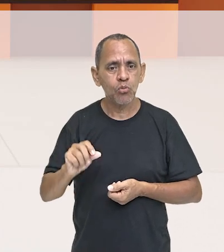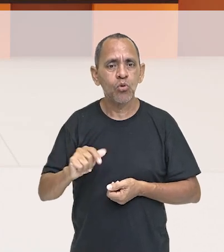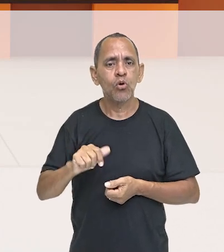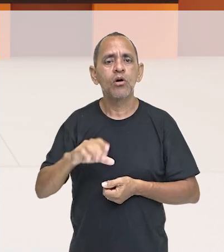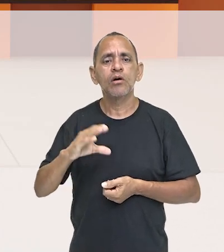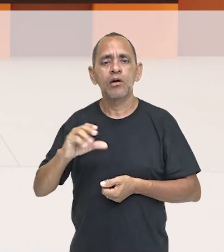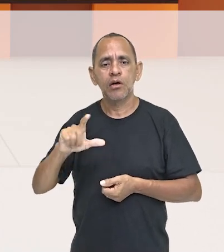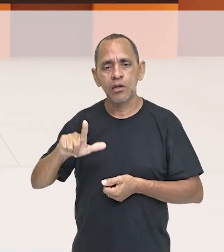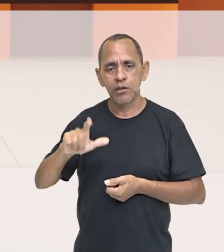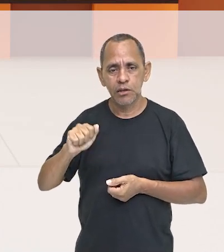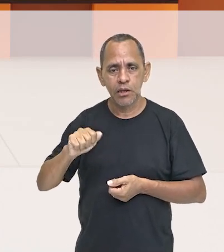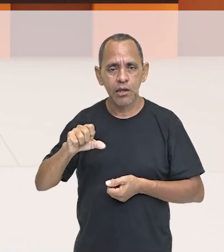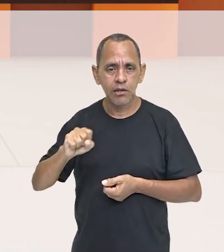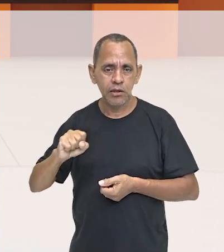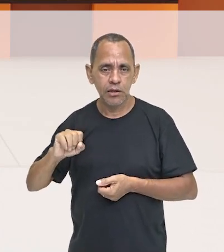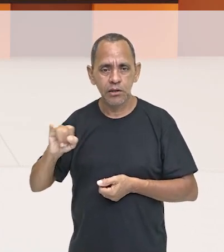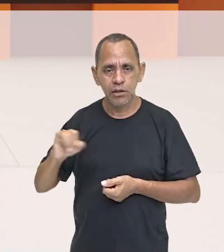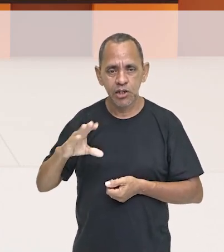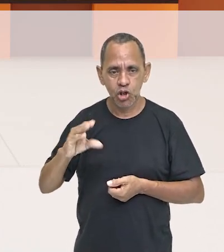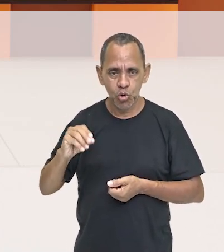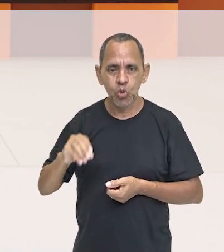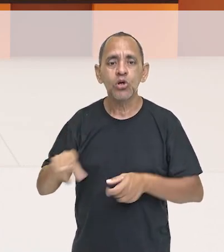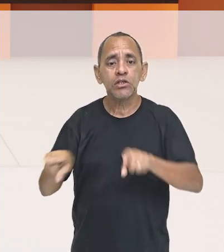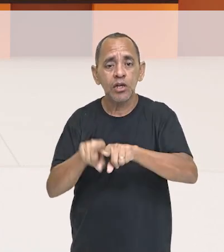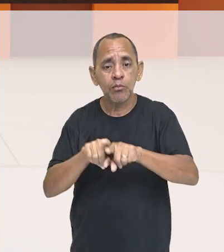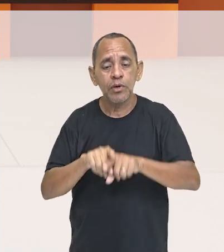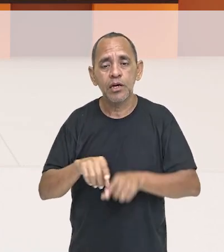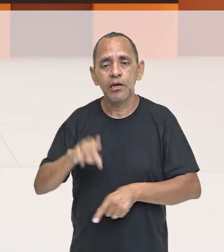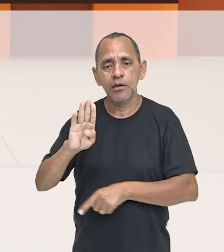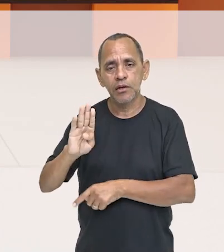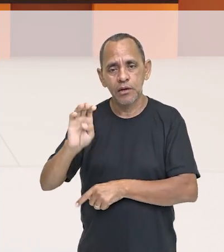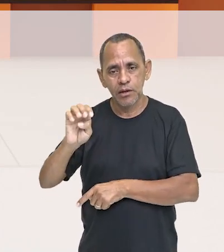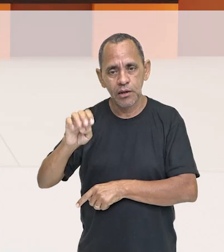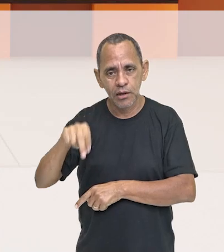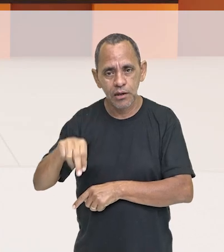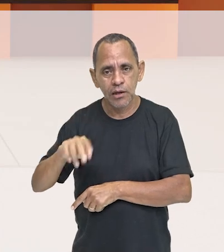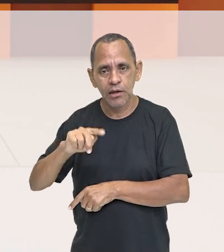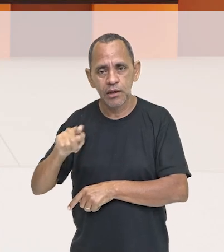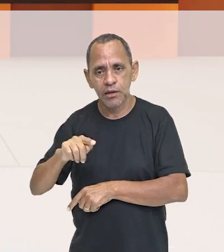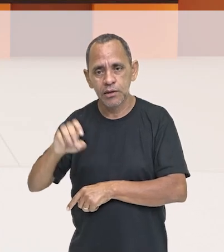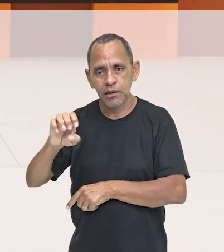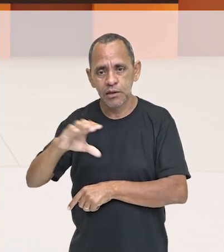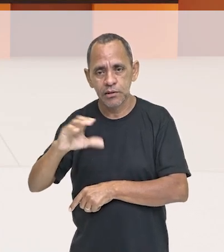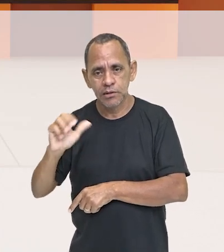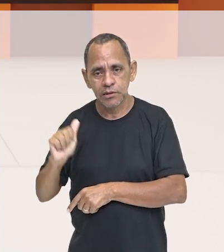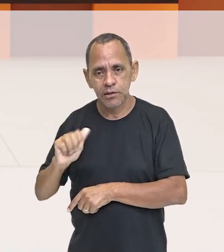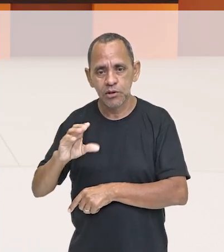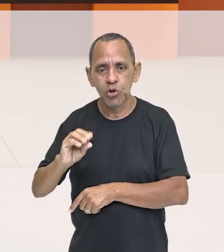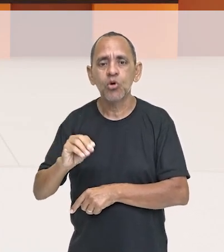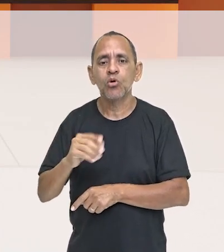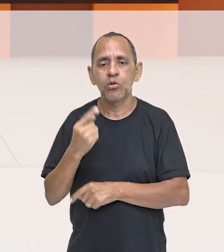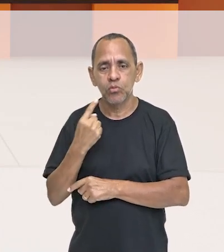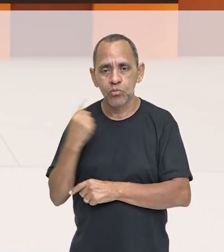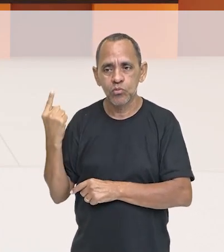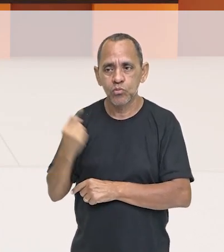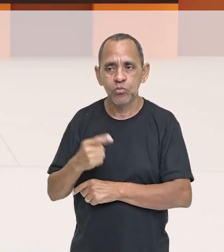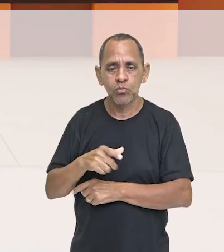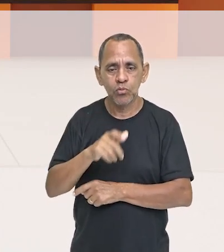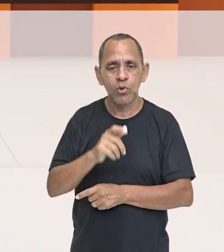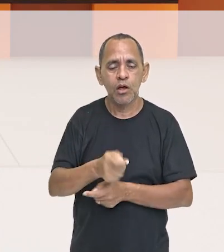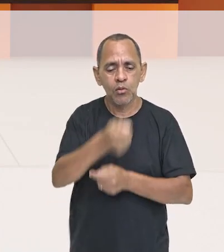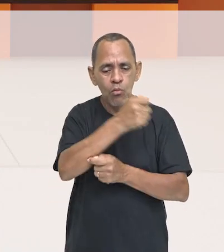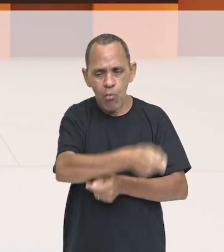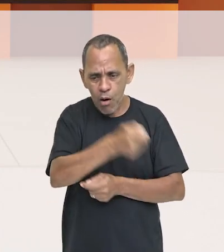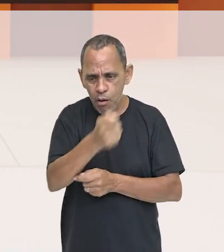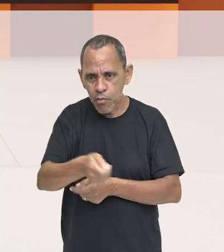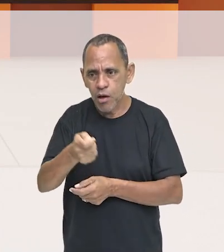também benzeção. Olha que imagem linda que nós mostramos para vocês. Essas ervas com essa água. Isso